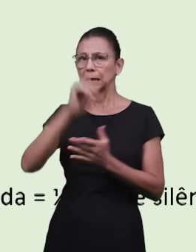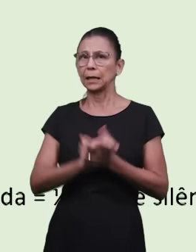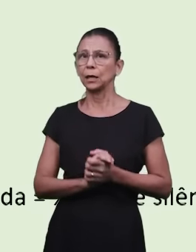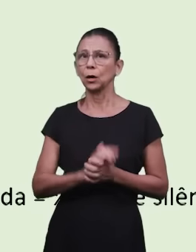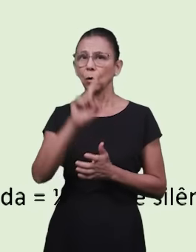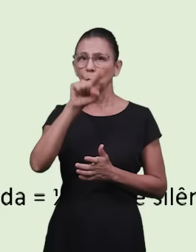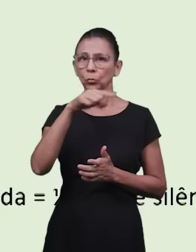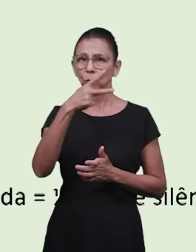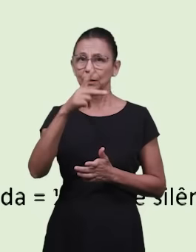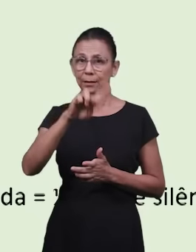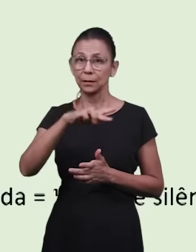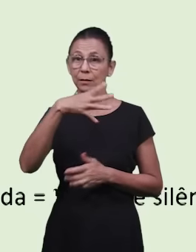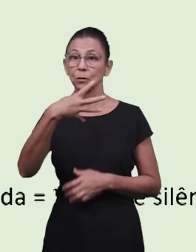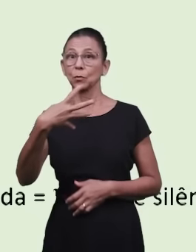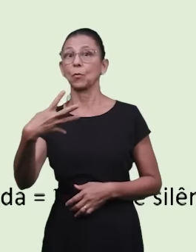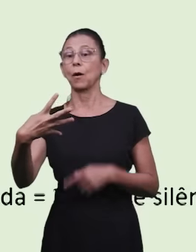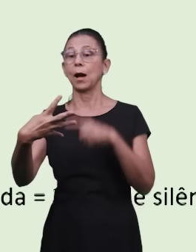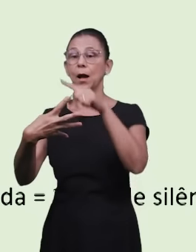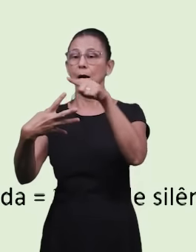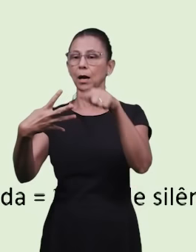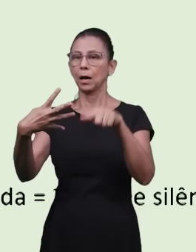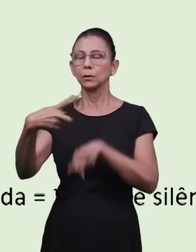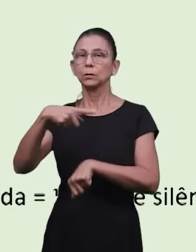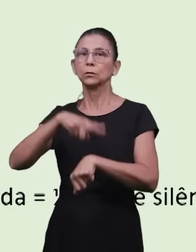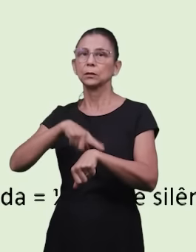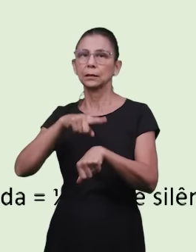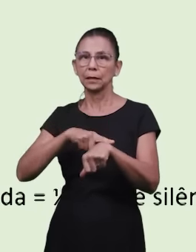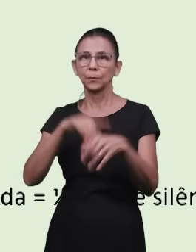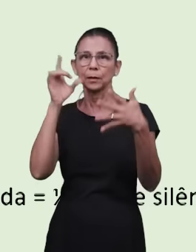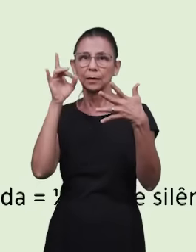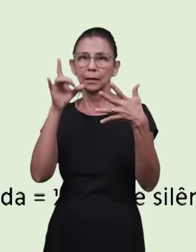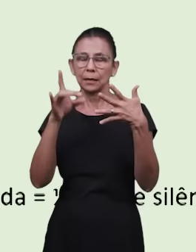compasso quaternário, quatro tempos